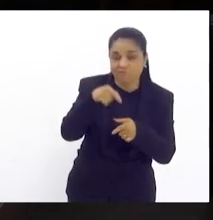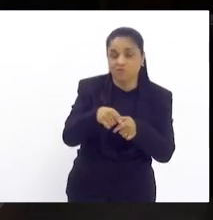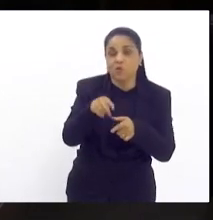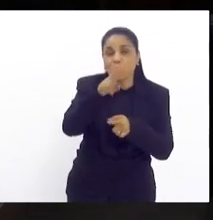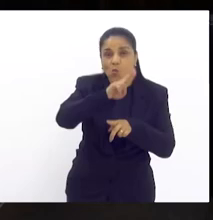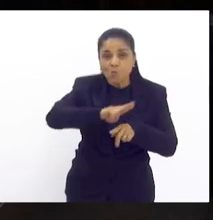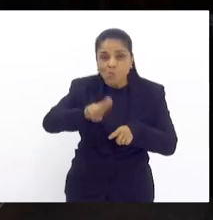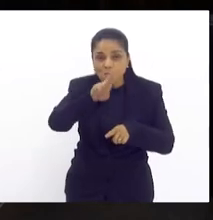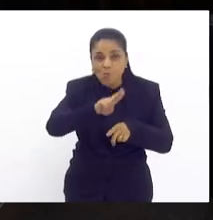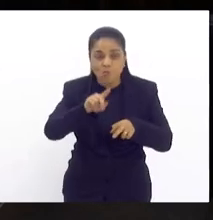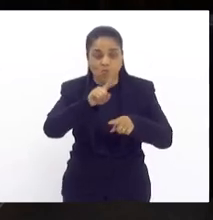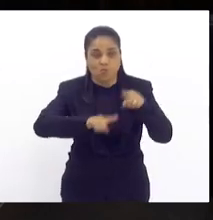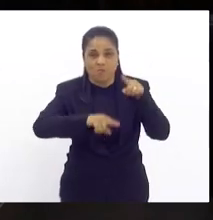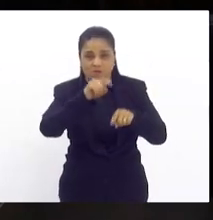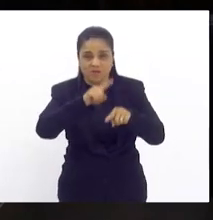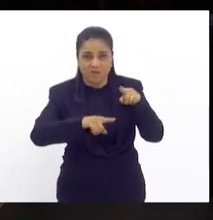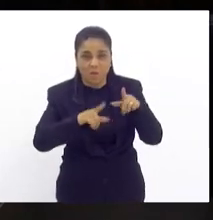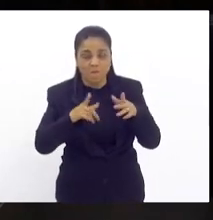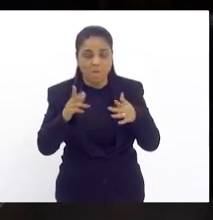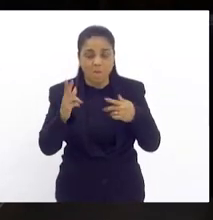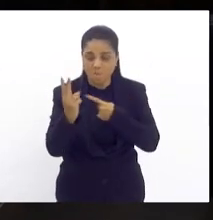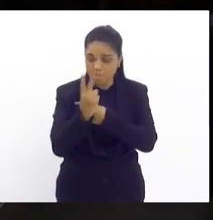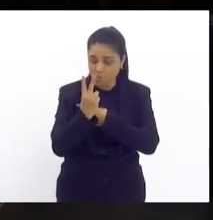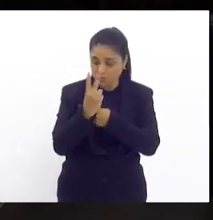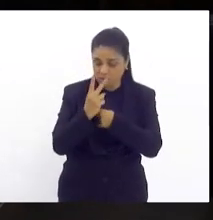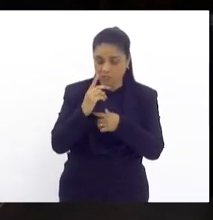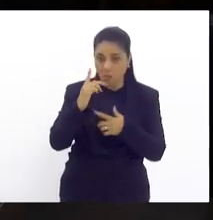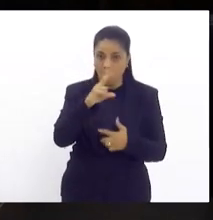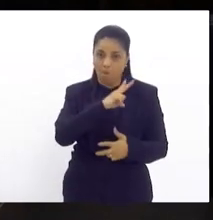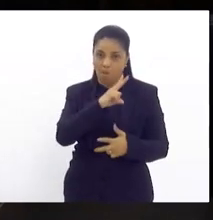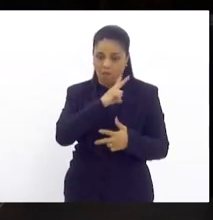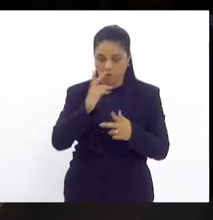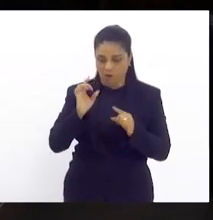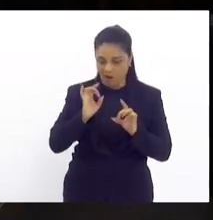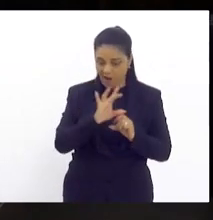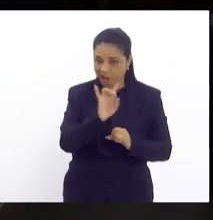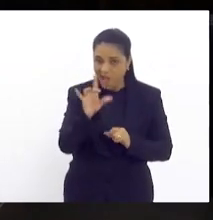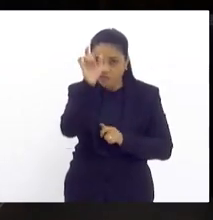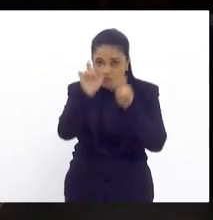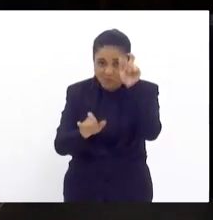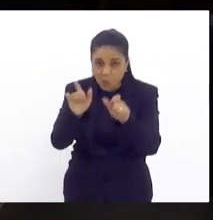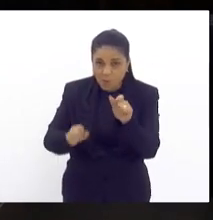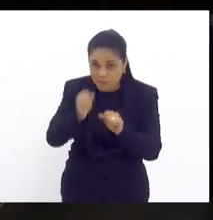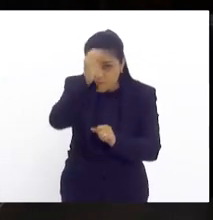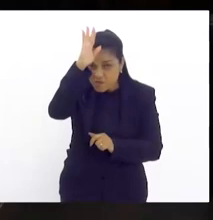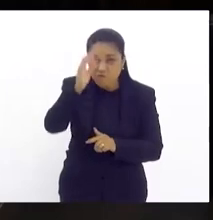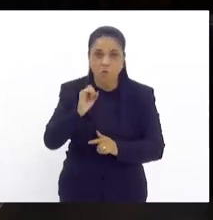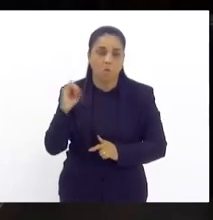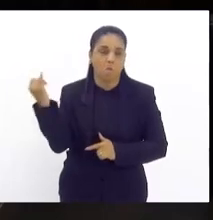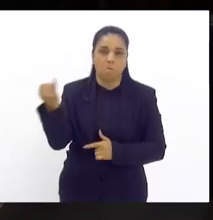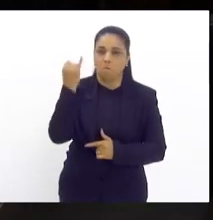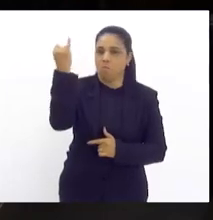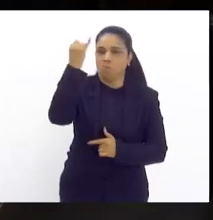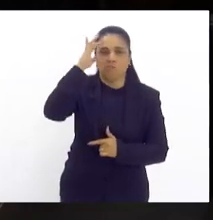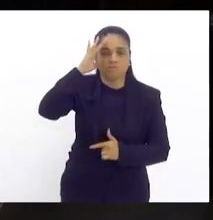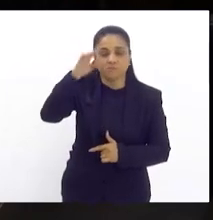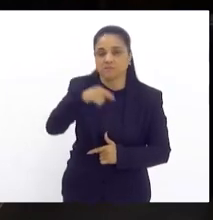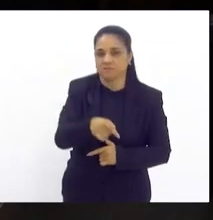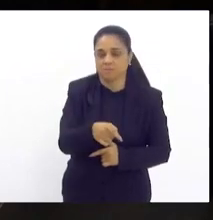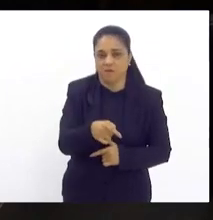nós utilizamos de proteção individual foram imprescindíveis para que os bombeiros aqui presentes e os